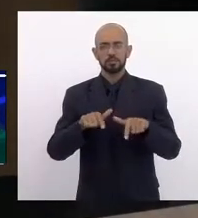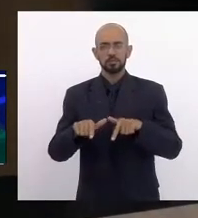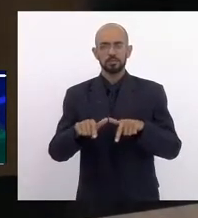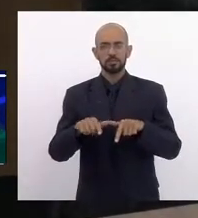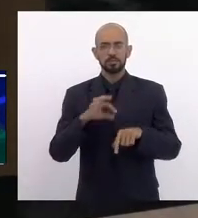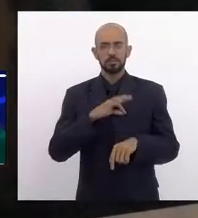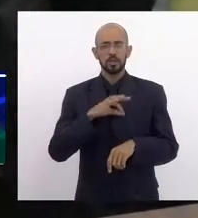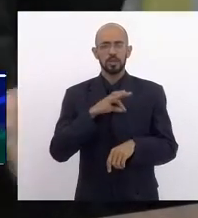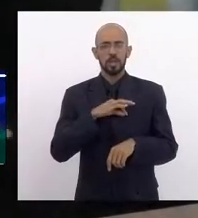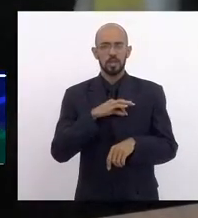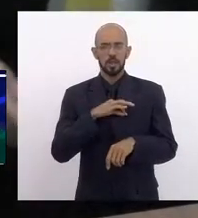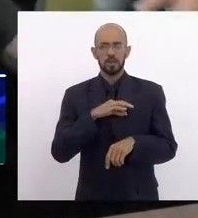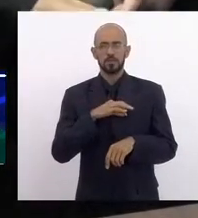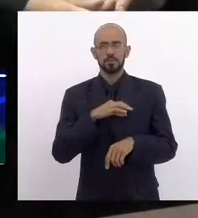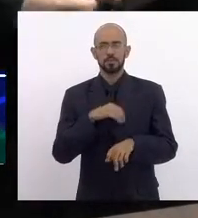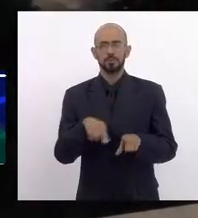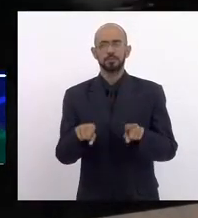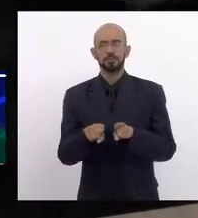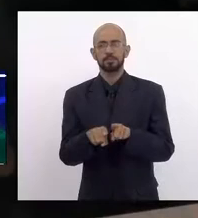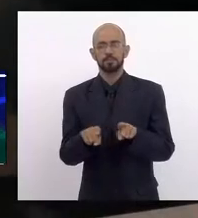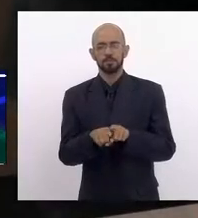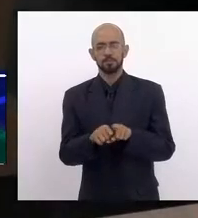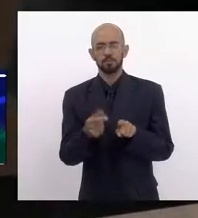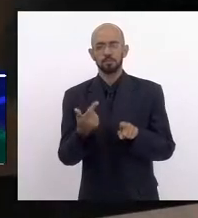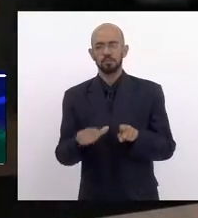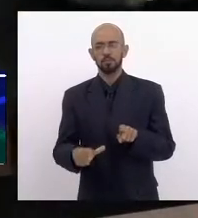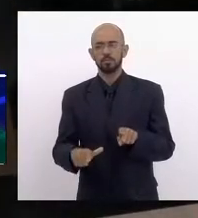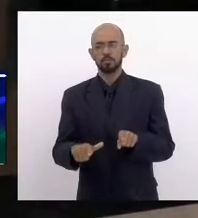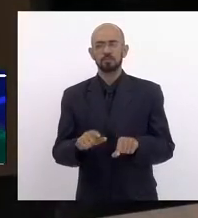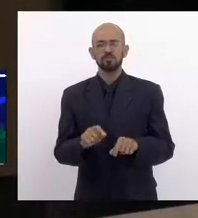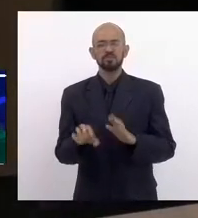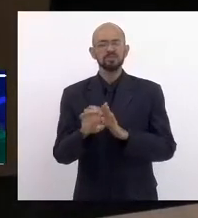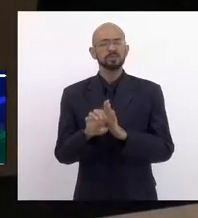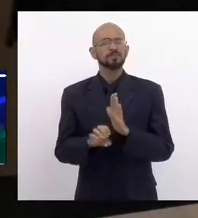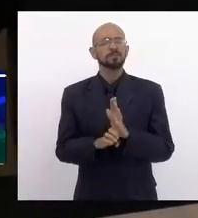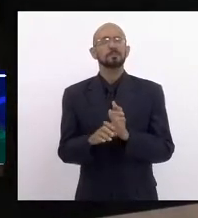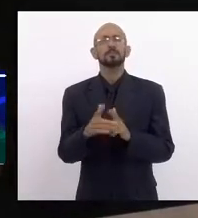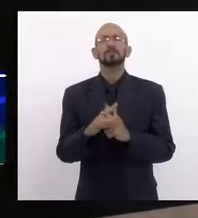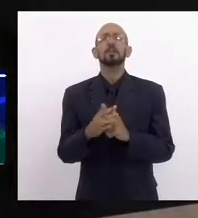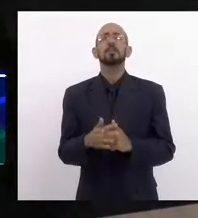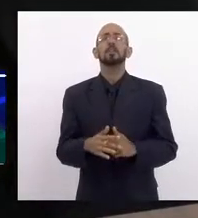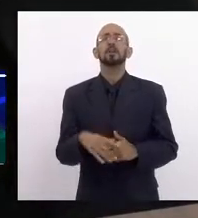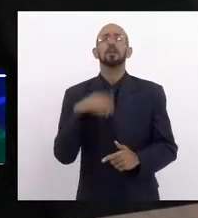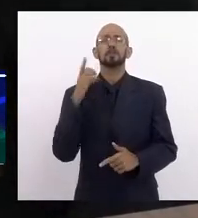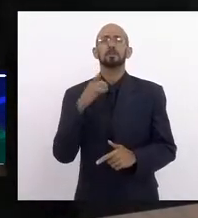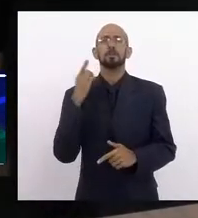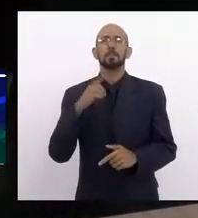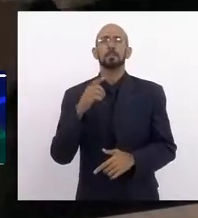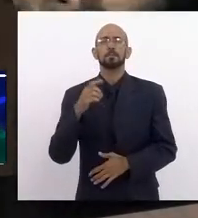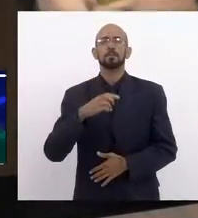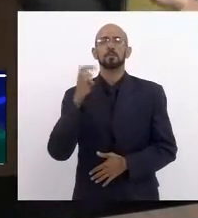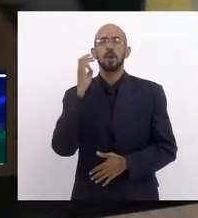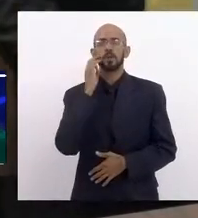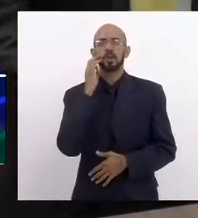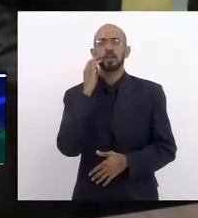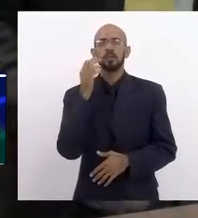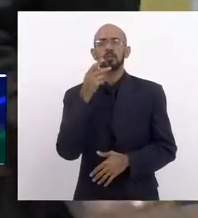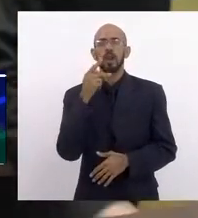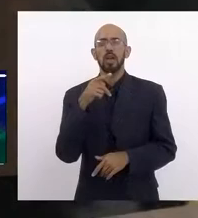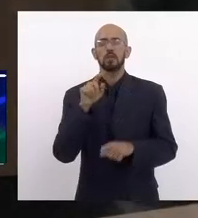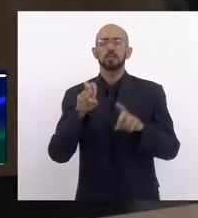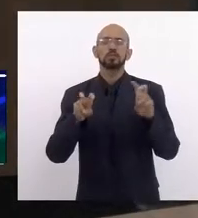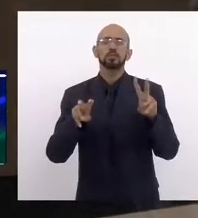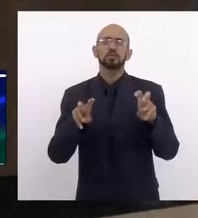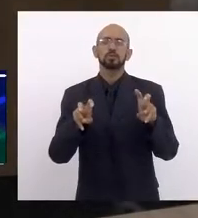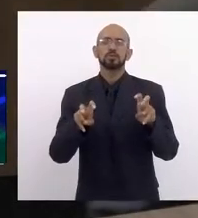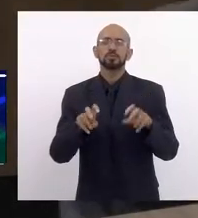renda. E a outra emenda do deputado Valdec dizia a